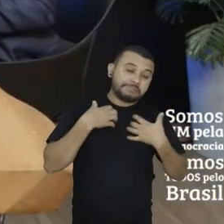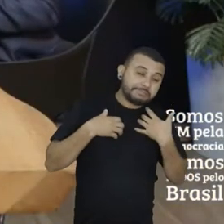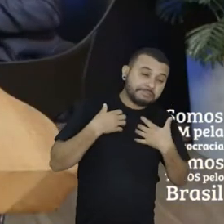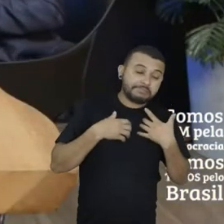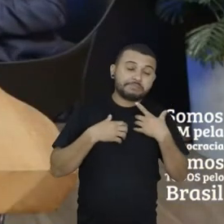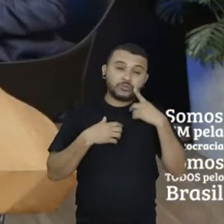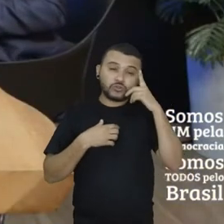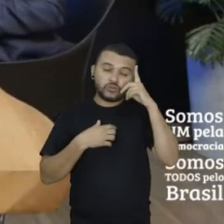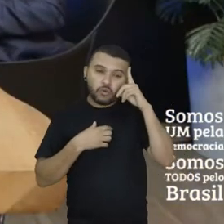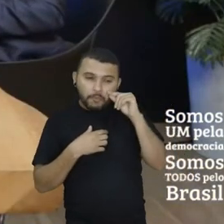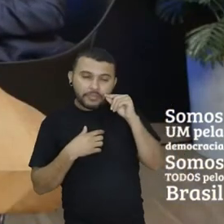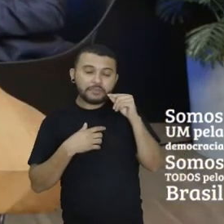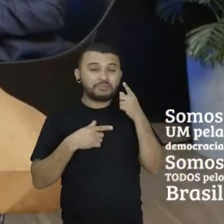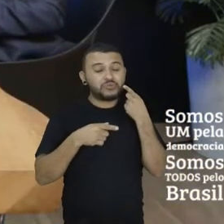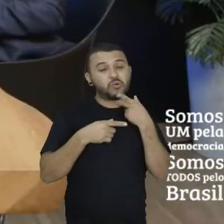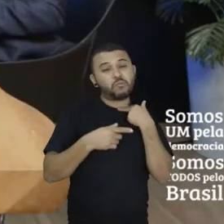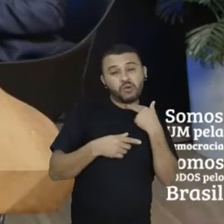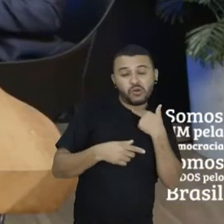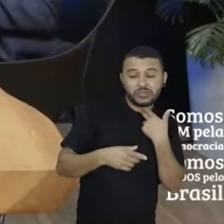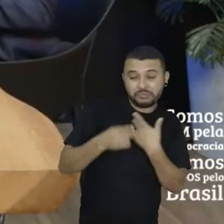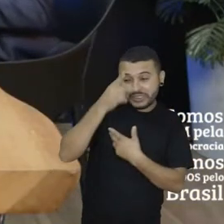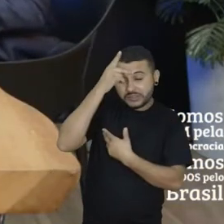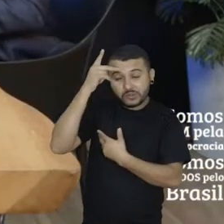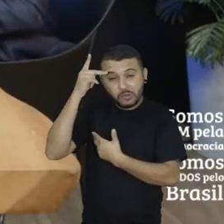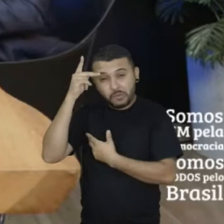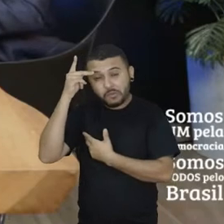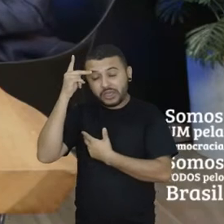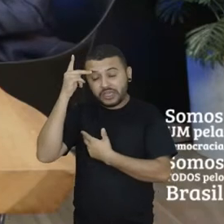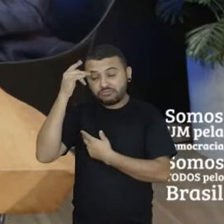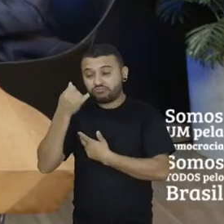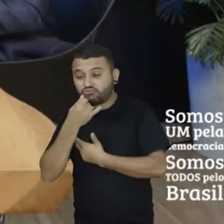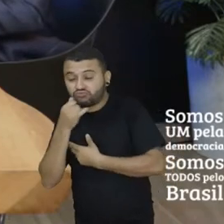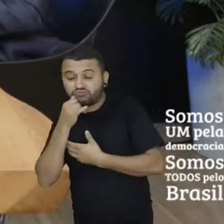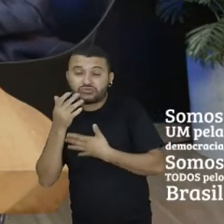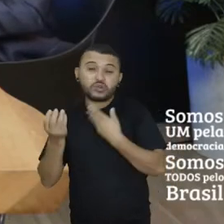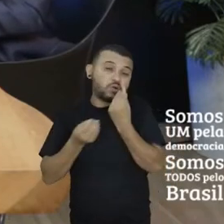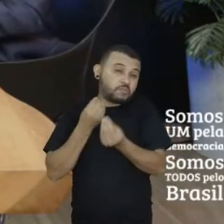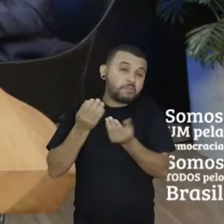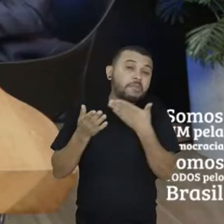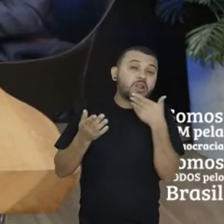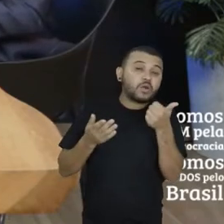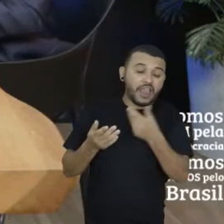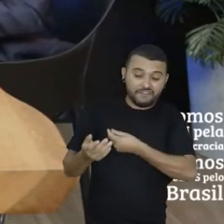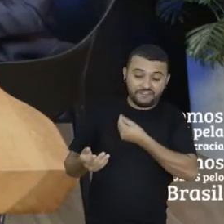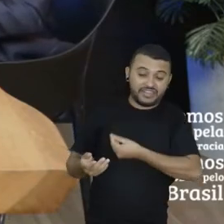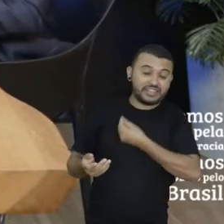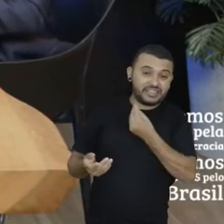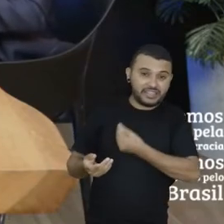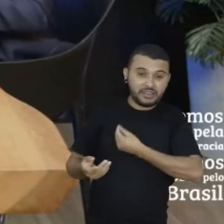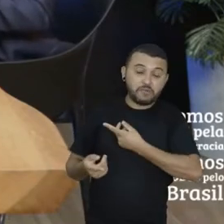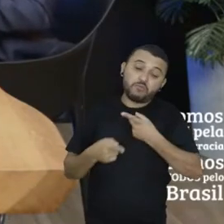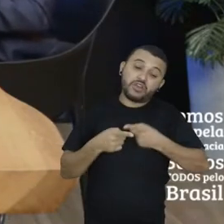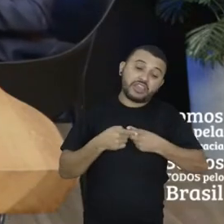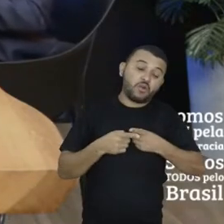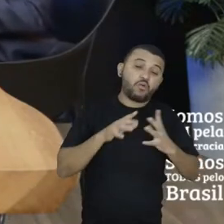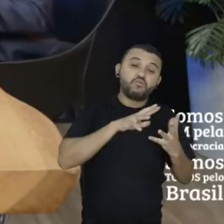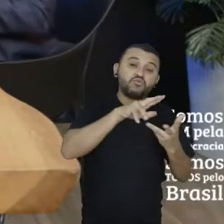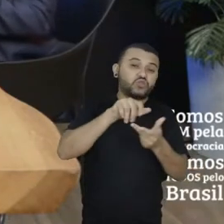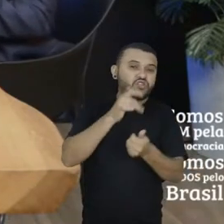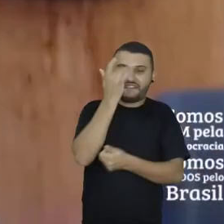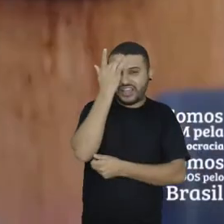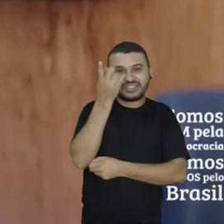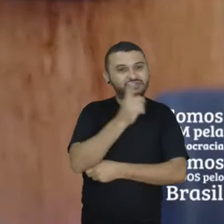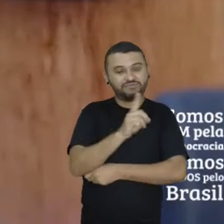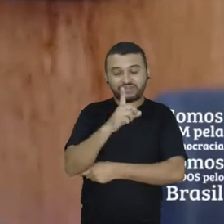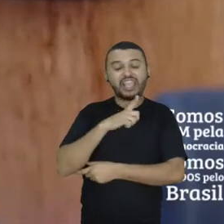povo. Tem que melhorar a vida das pessoas. O mundo não está fácil. Né? Você tem uma complexidade. De outro lado, eu